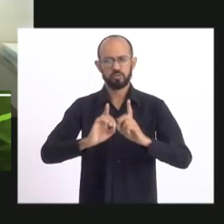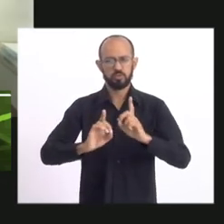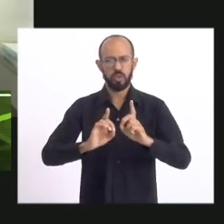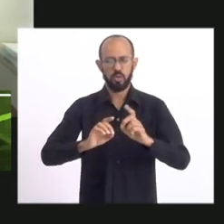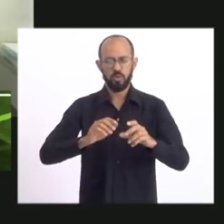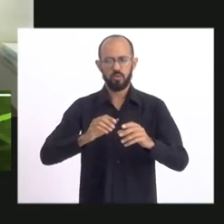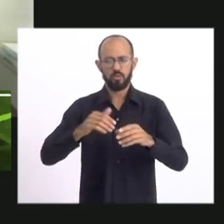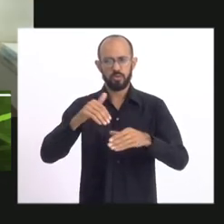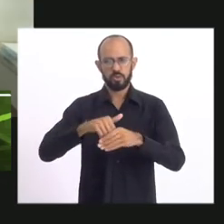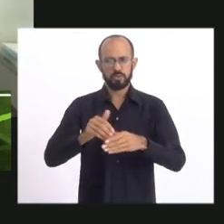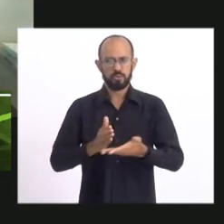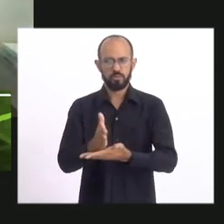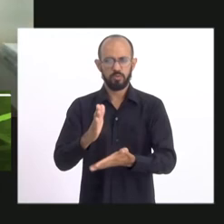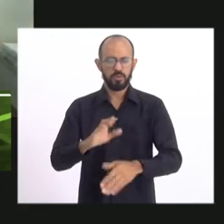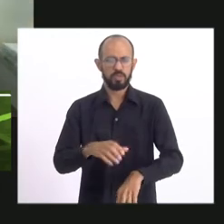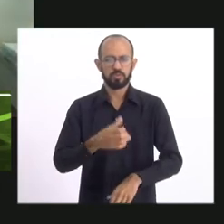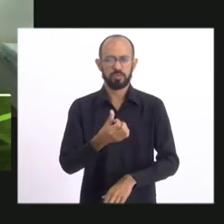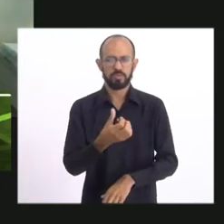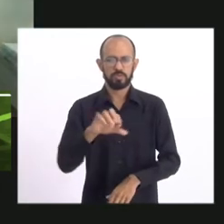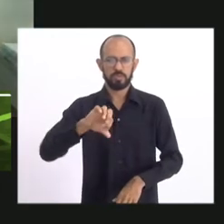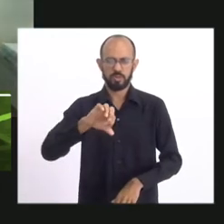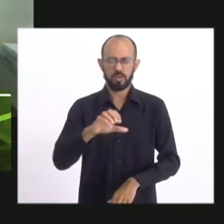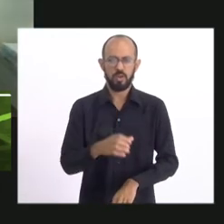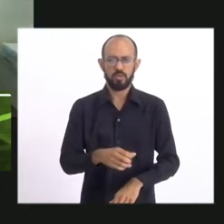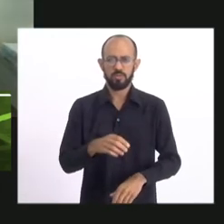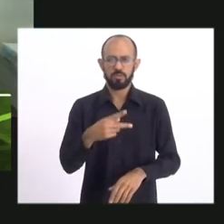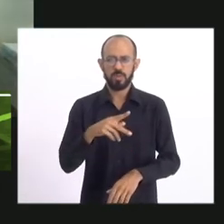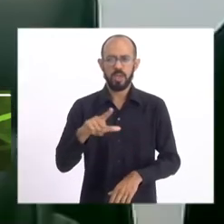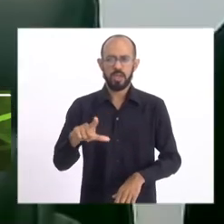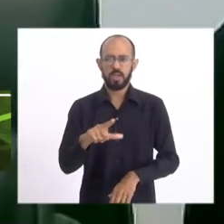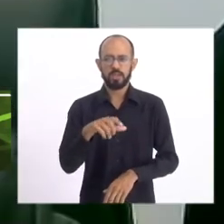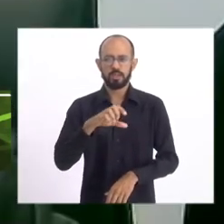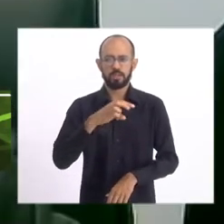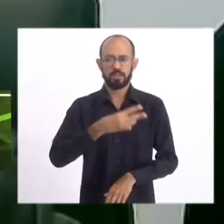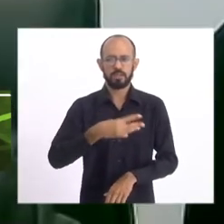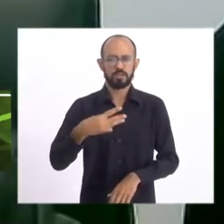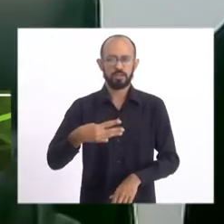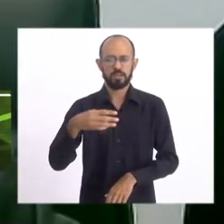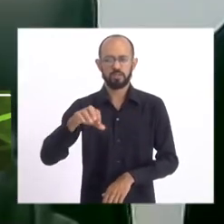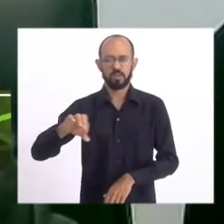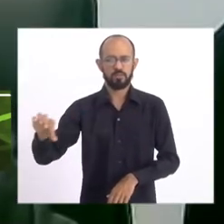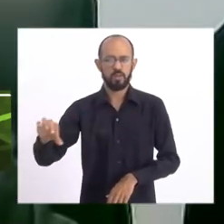aprovado. 69. Projeto de lei número